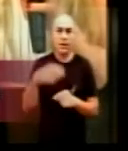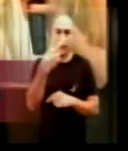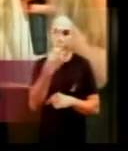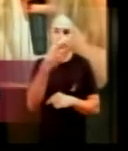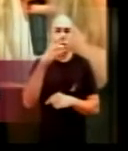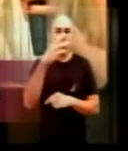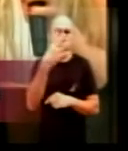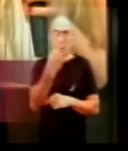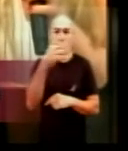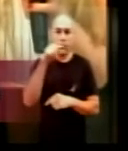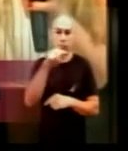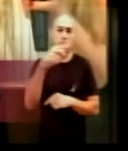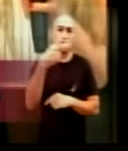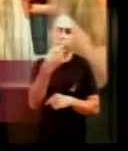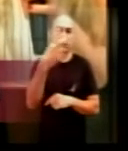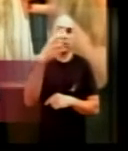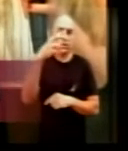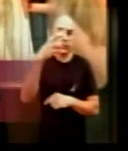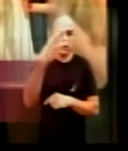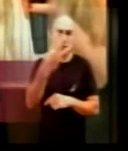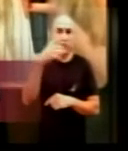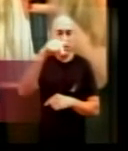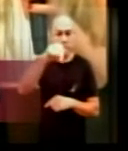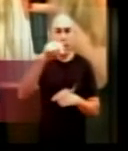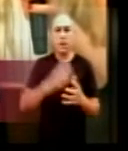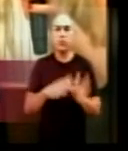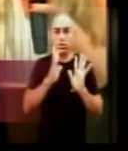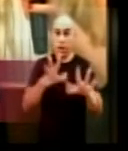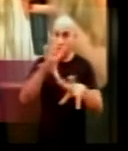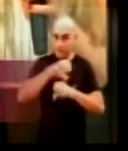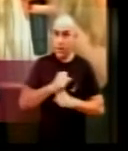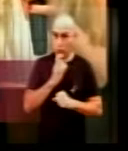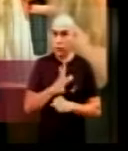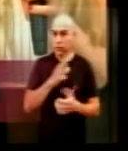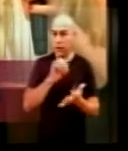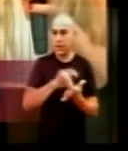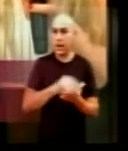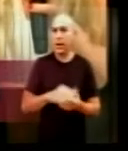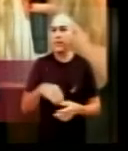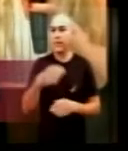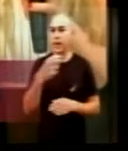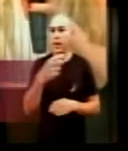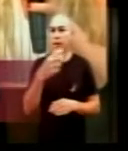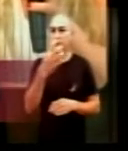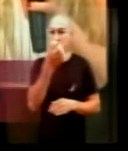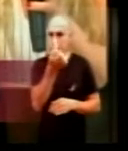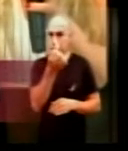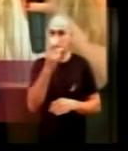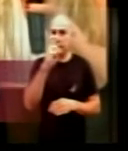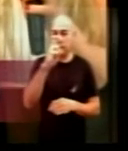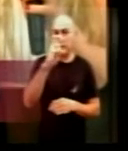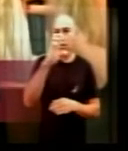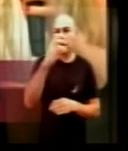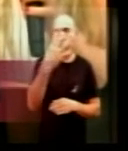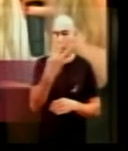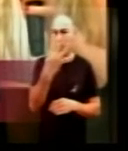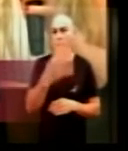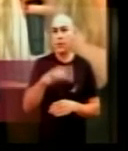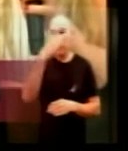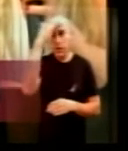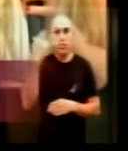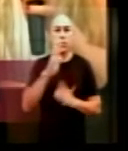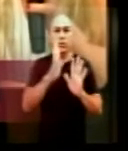24.234 casos confirmados. Desses confirmados, temos 654 óbitos, representando 2,69%